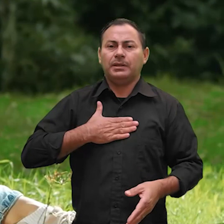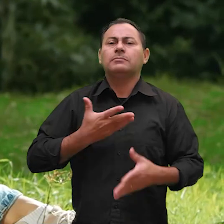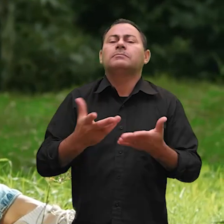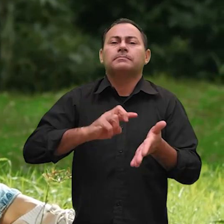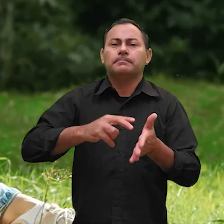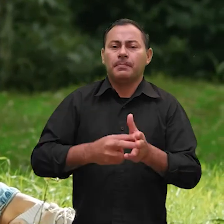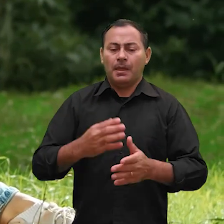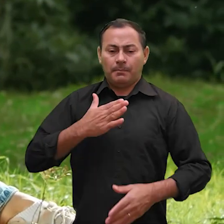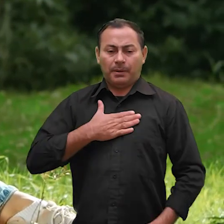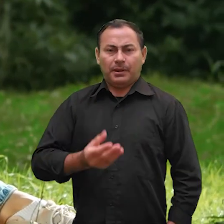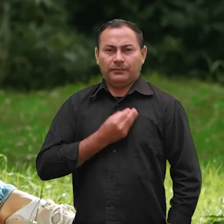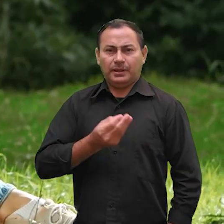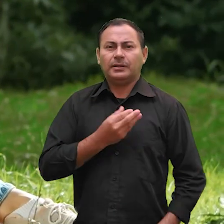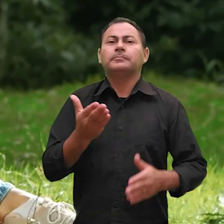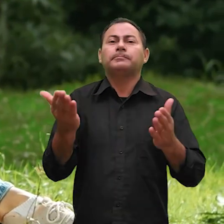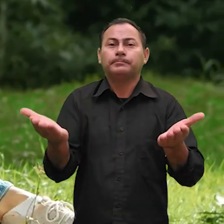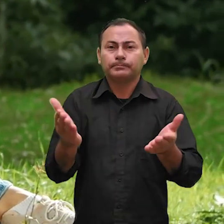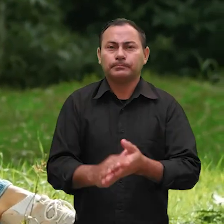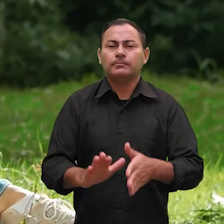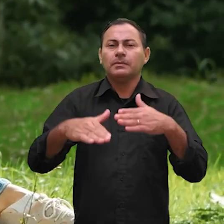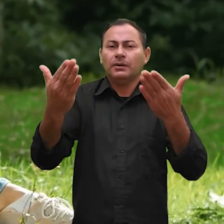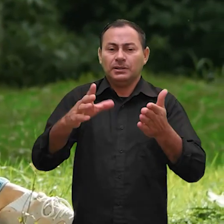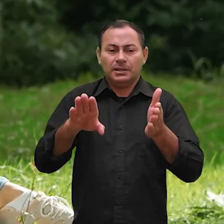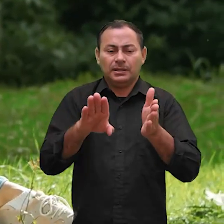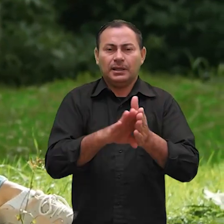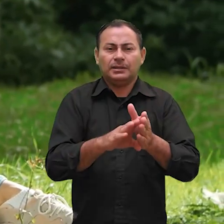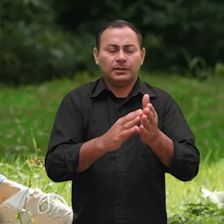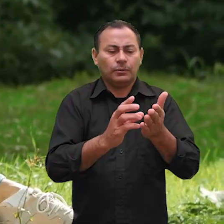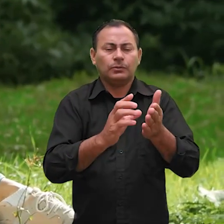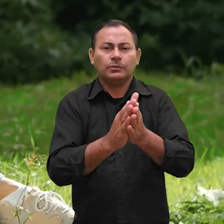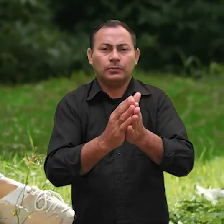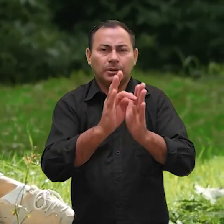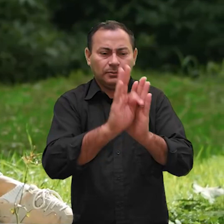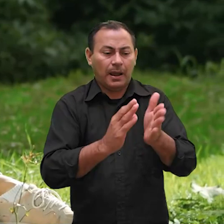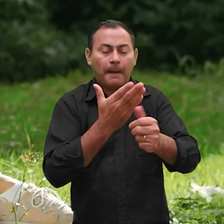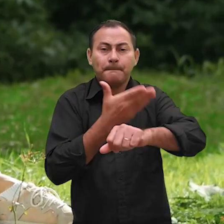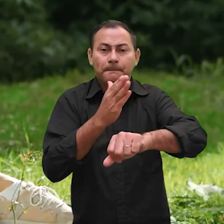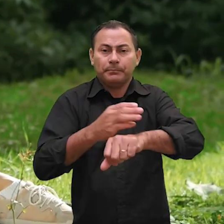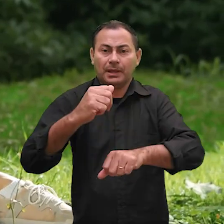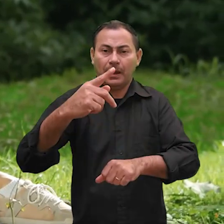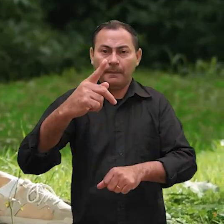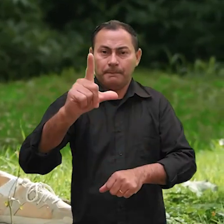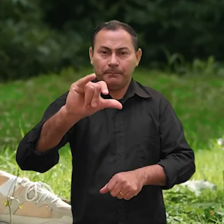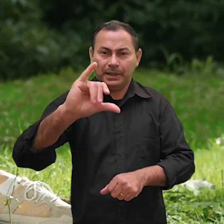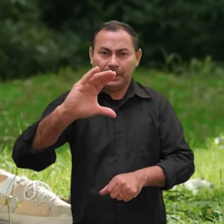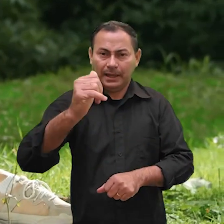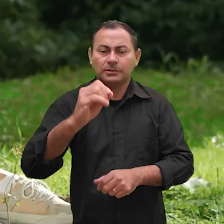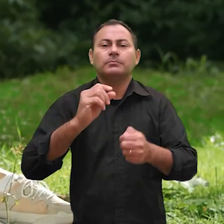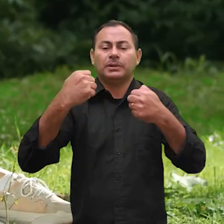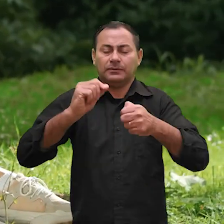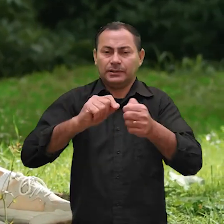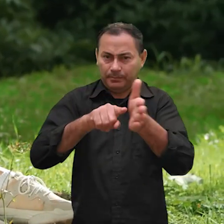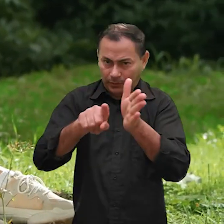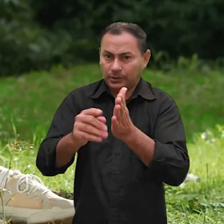para mim, para a minha vida? Quando você chegar na seção chamada Aplicação, será preciso fazer